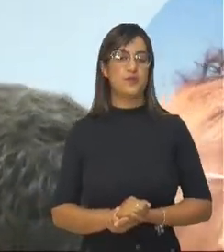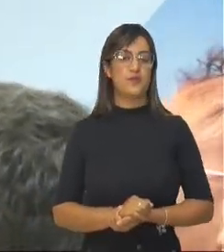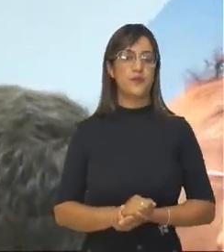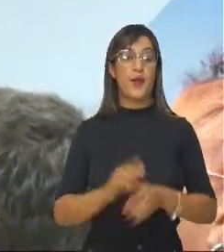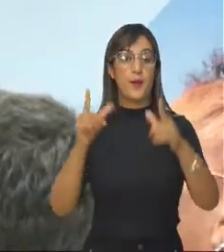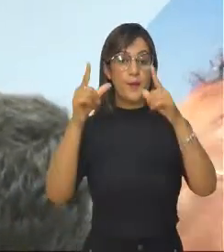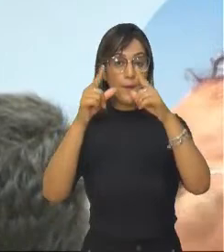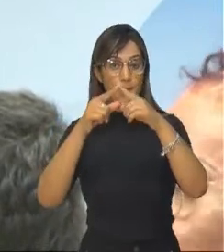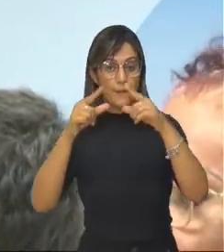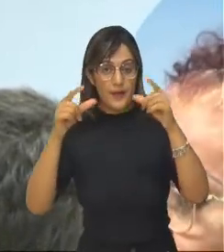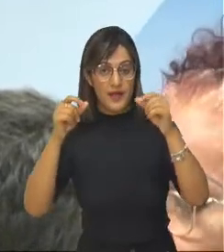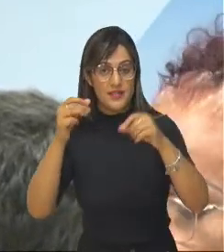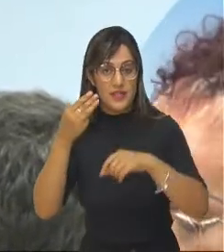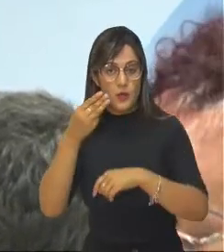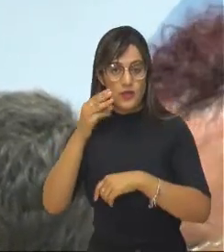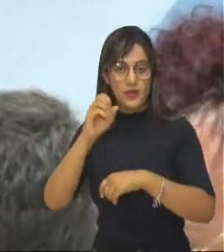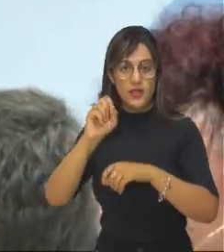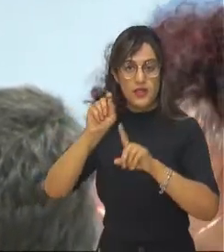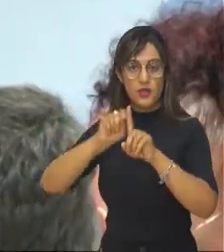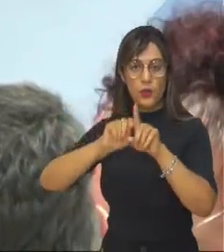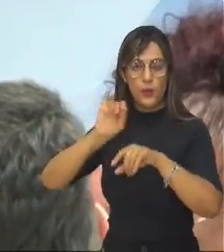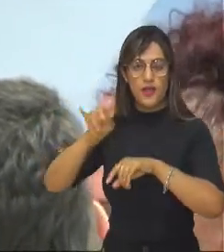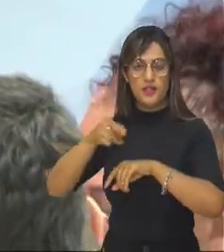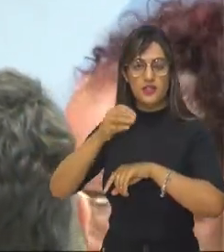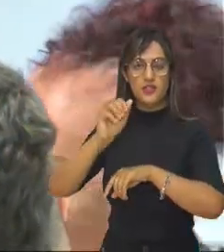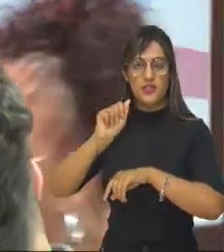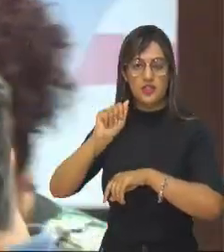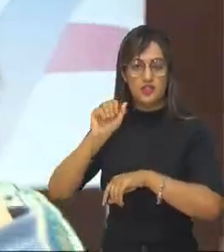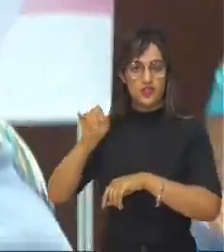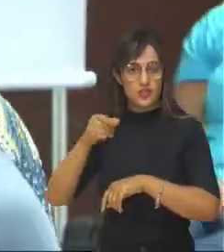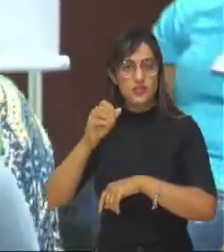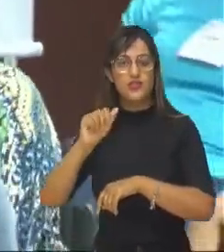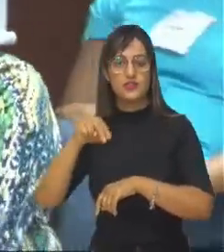Brasília, 30 de janeiro de 2023.